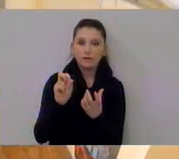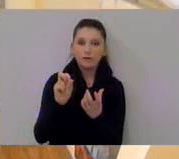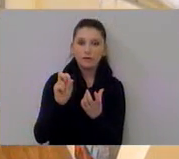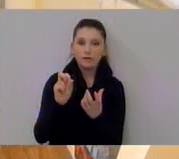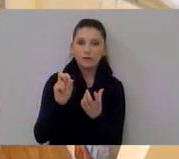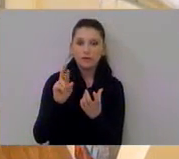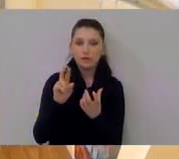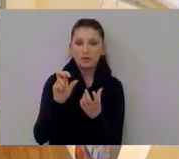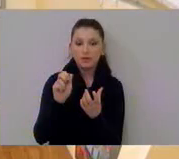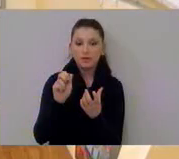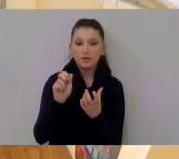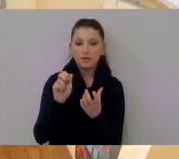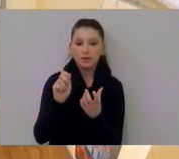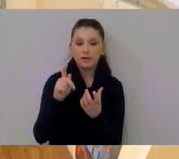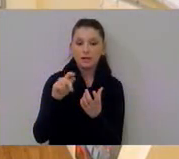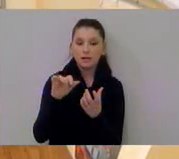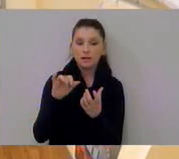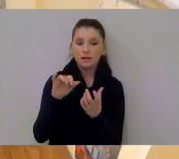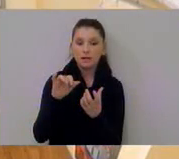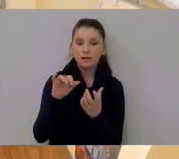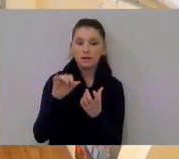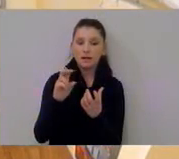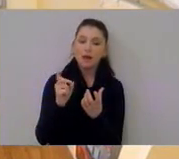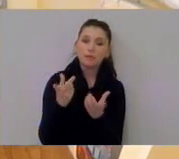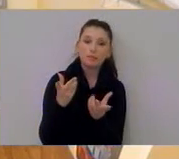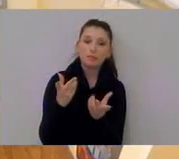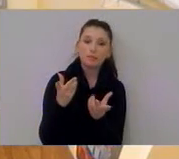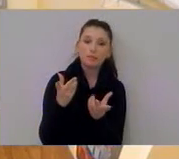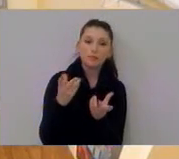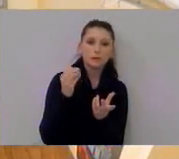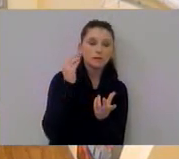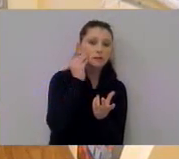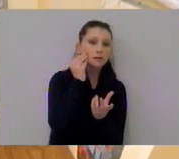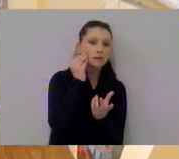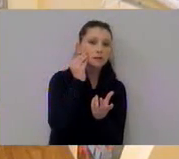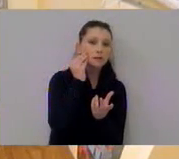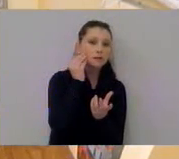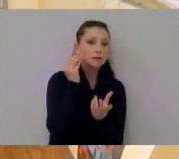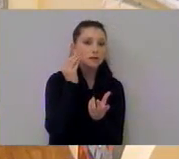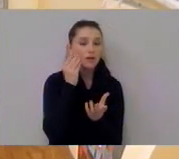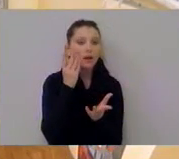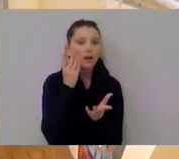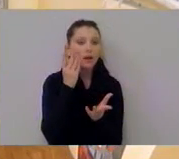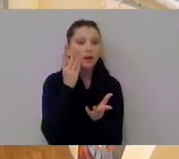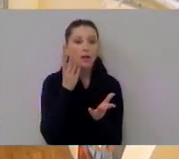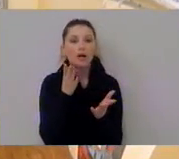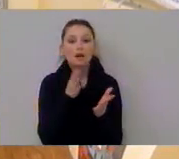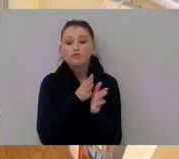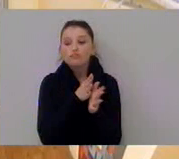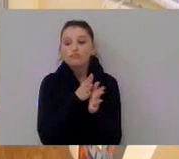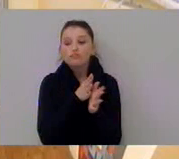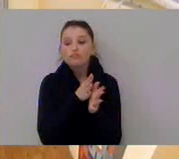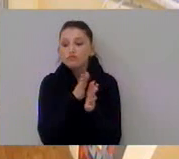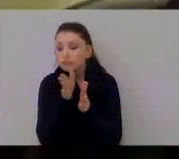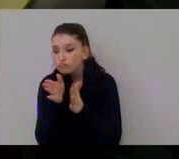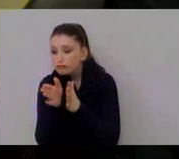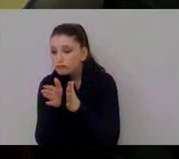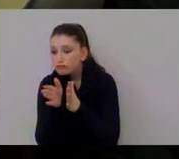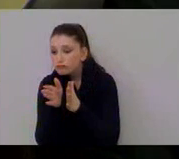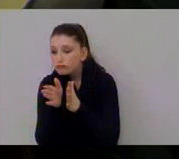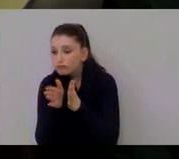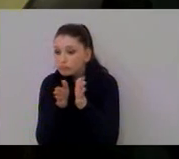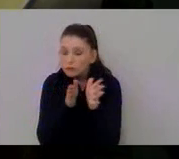conosco um acesso intermediário. Se o viaduto está